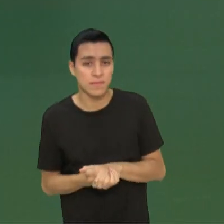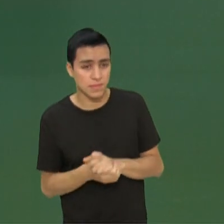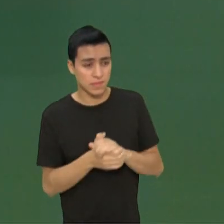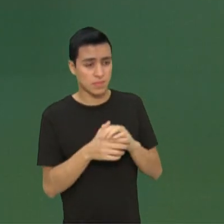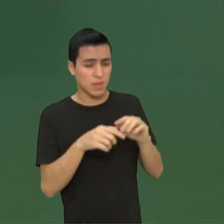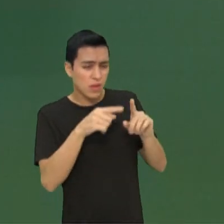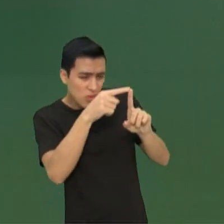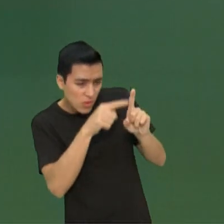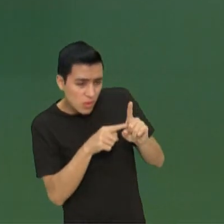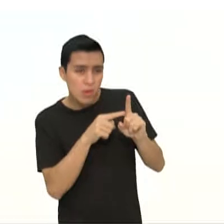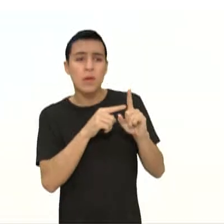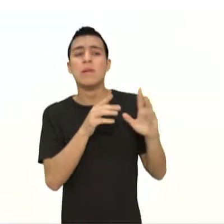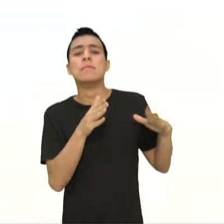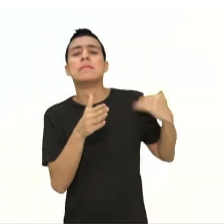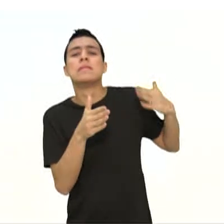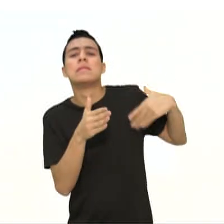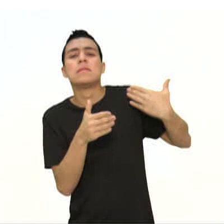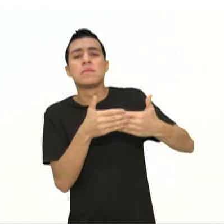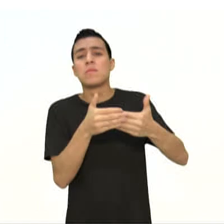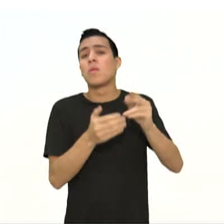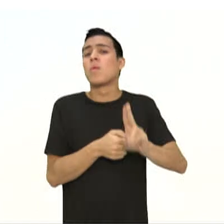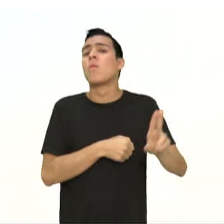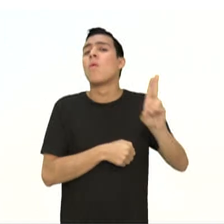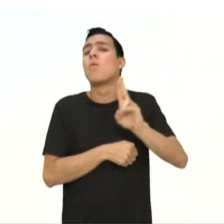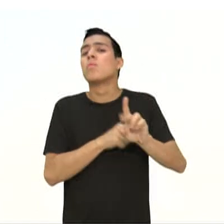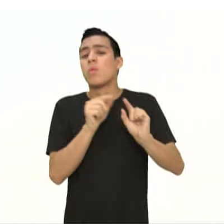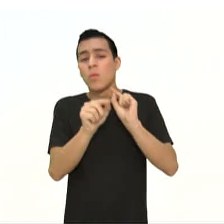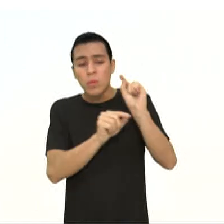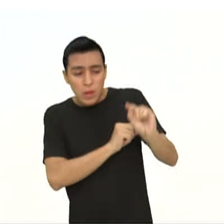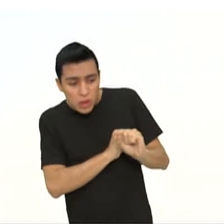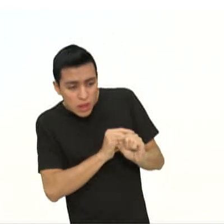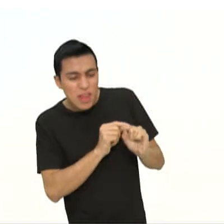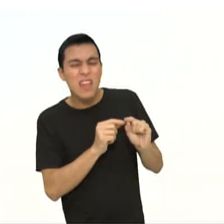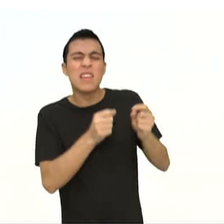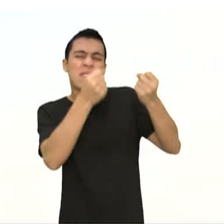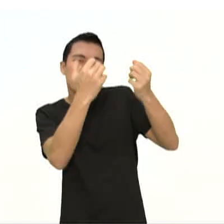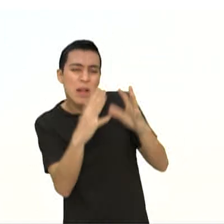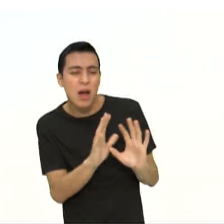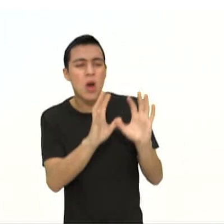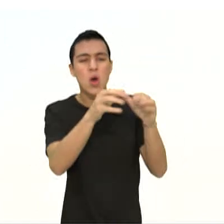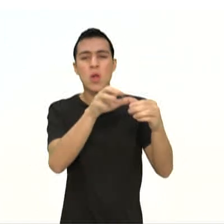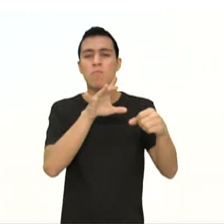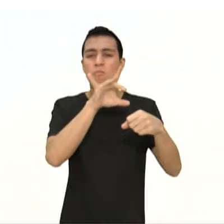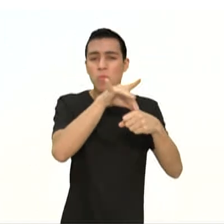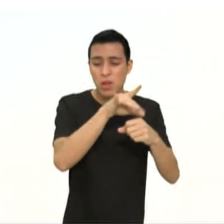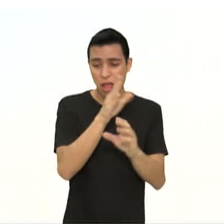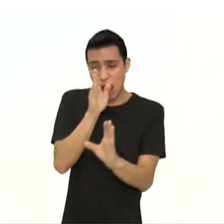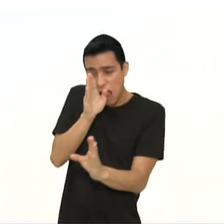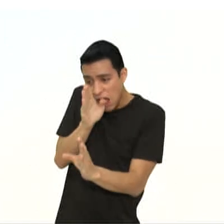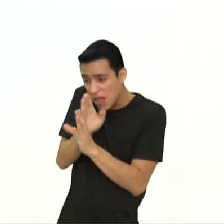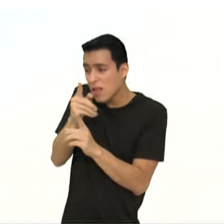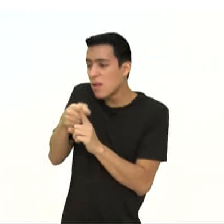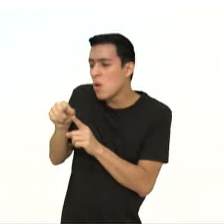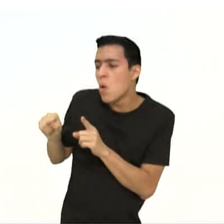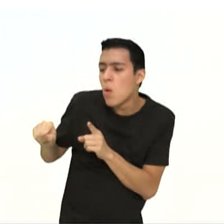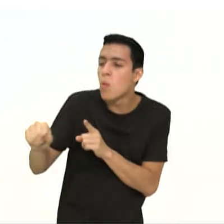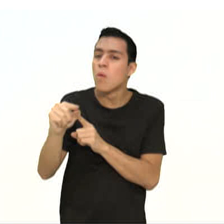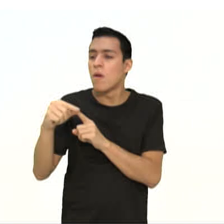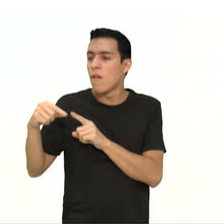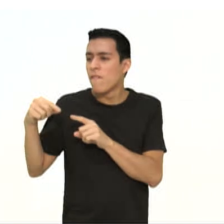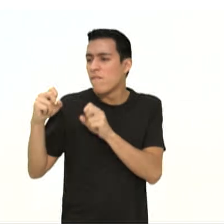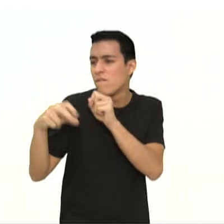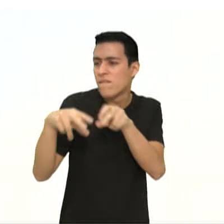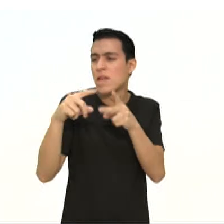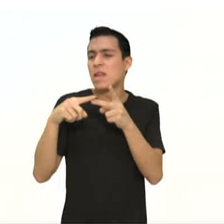tipologia tem sido, desde então, utilizada para se referir a um conjunto de doenças causadas por agentes infecciosos